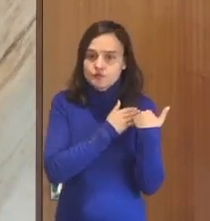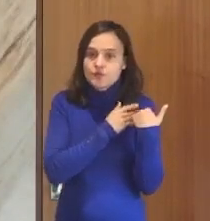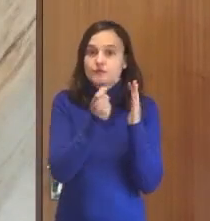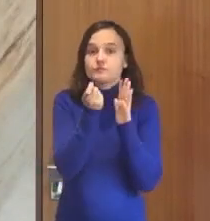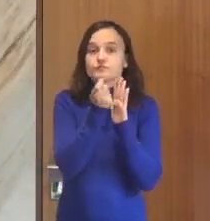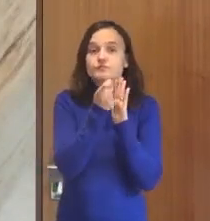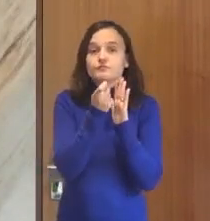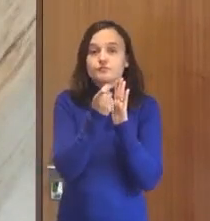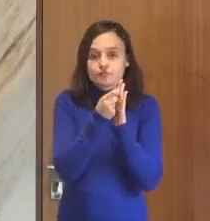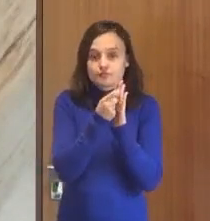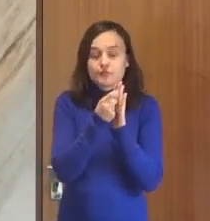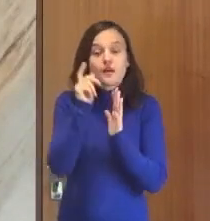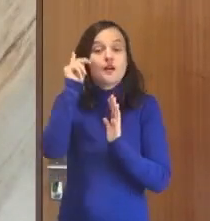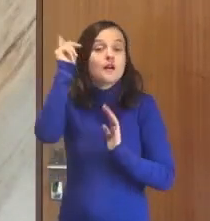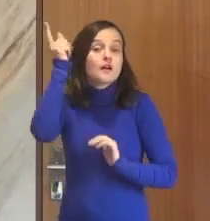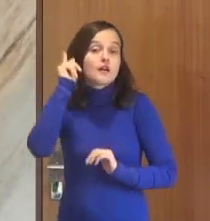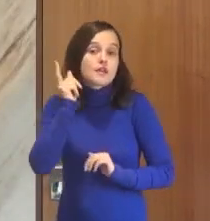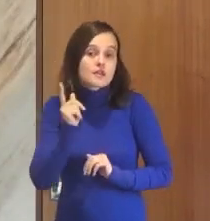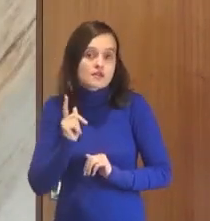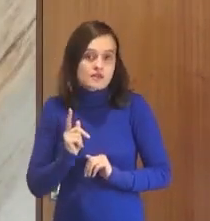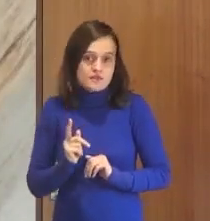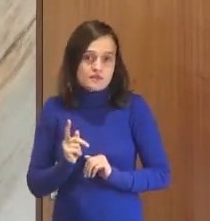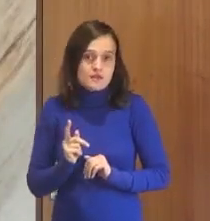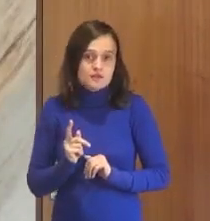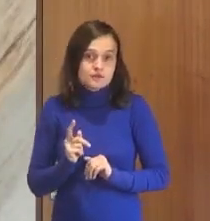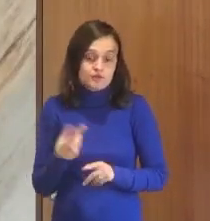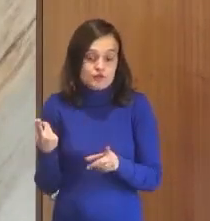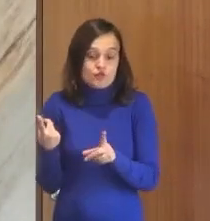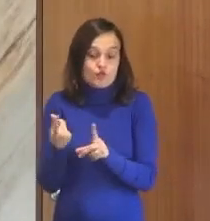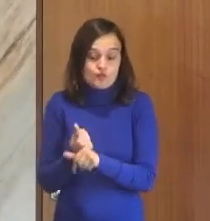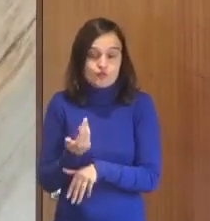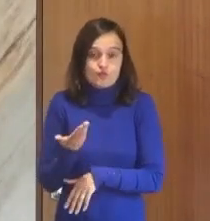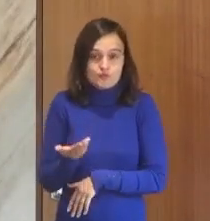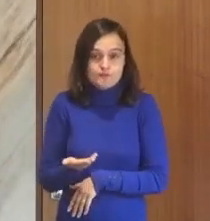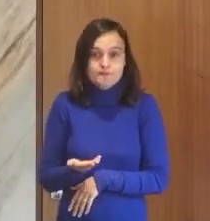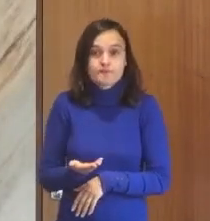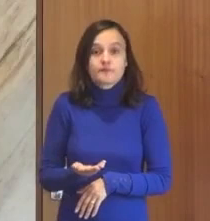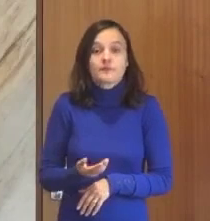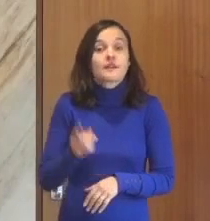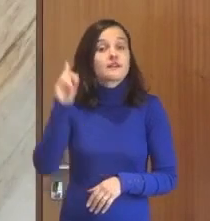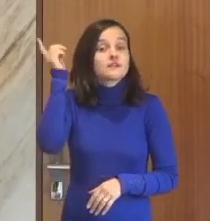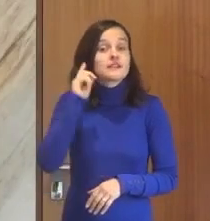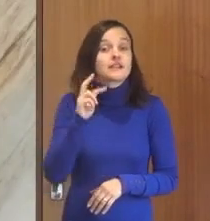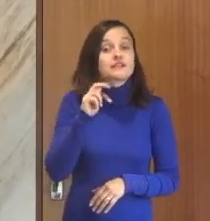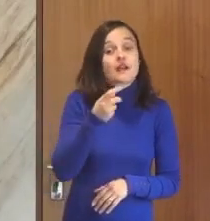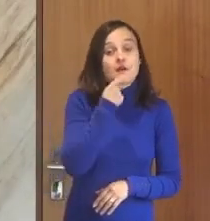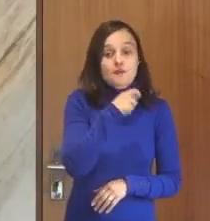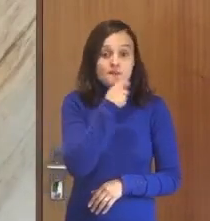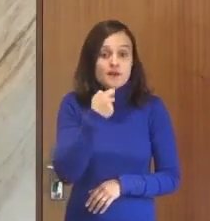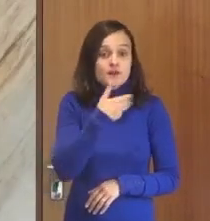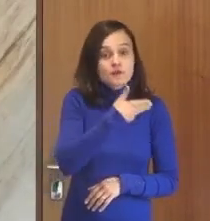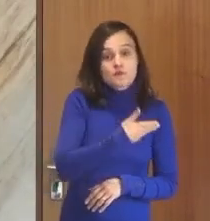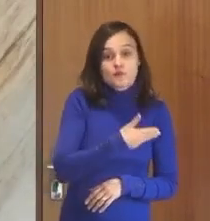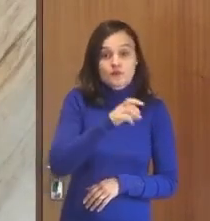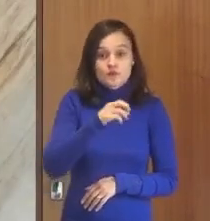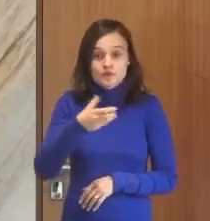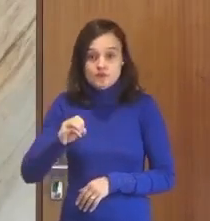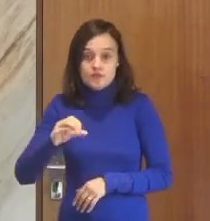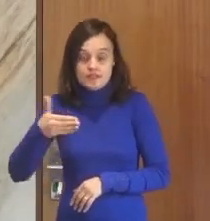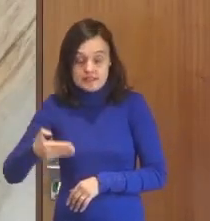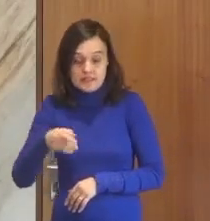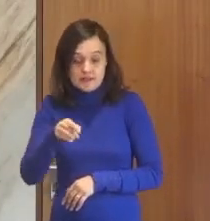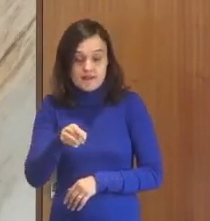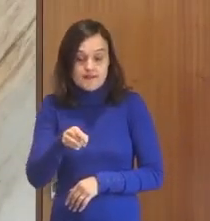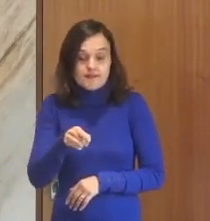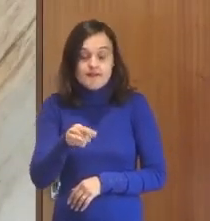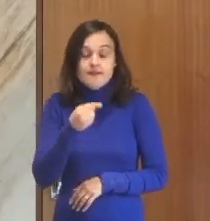registou a data em que adquiriu, portanto, em 3 de maio de 1907, e onde refere